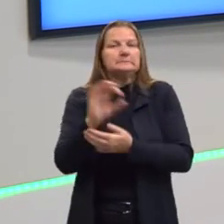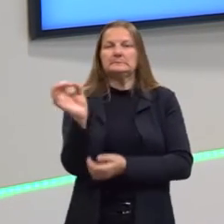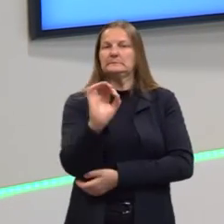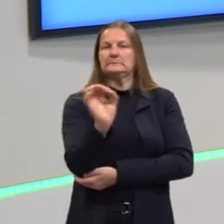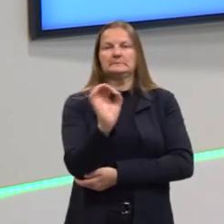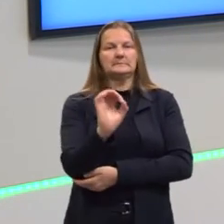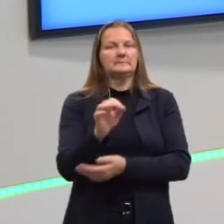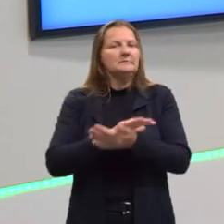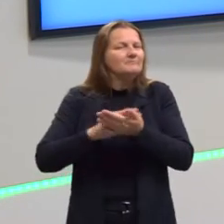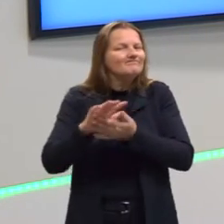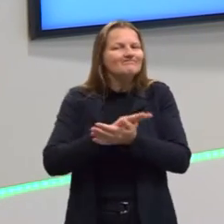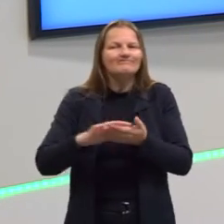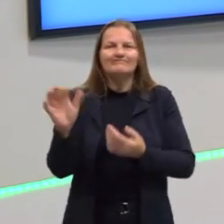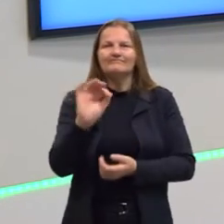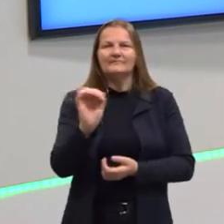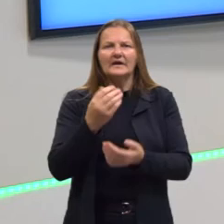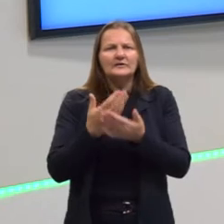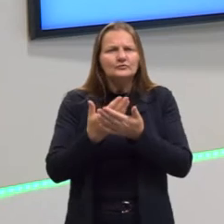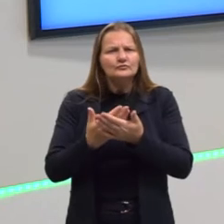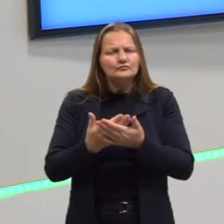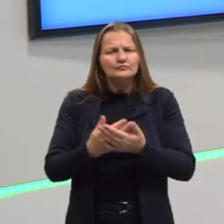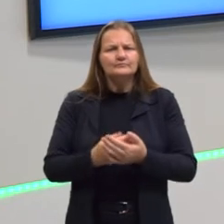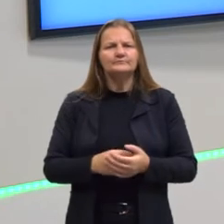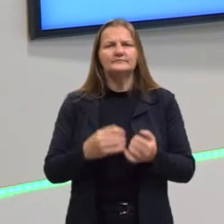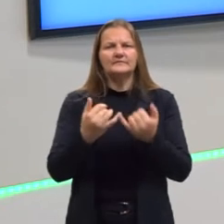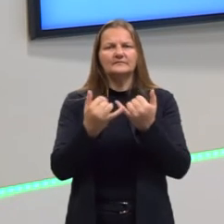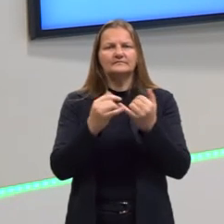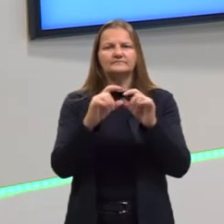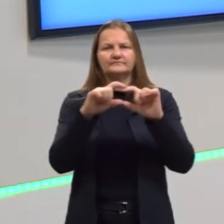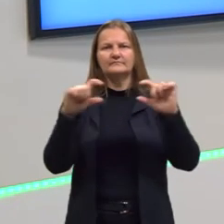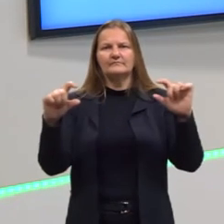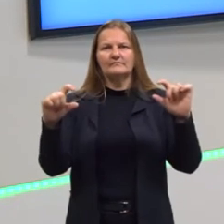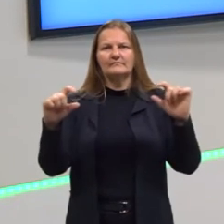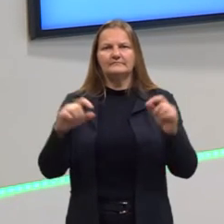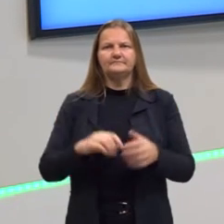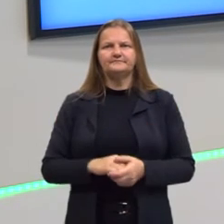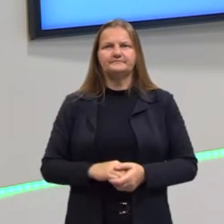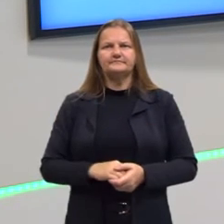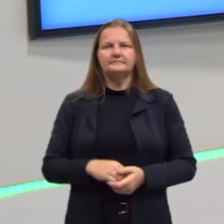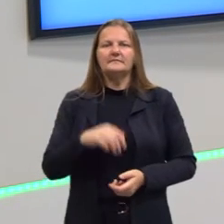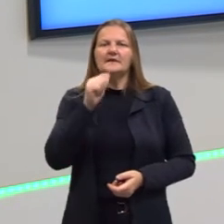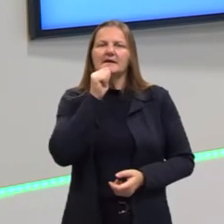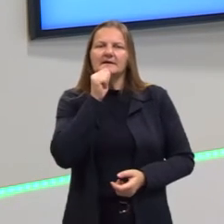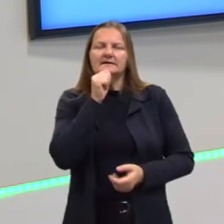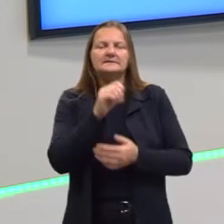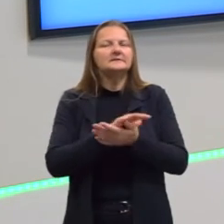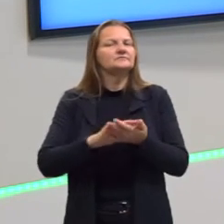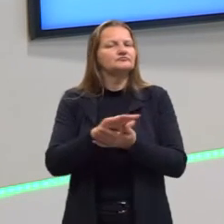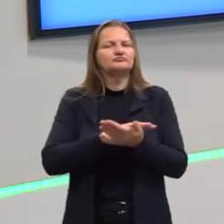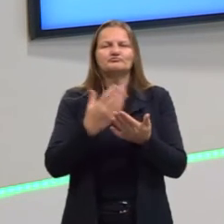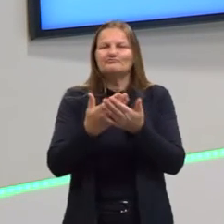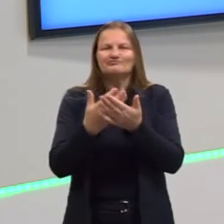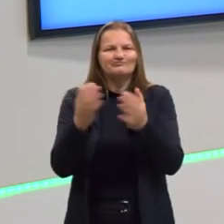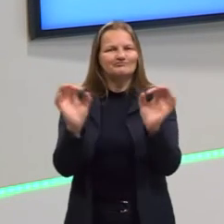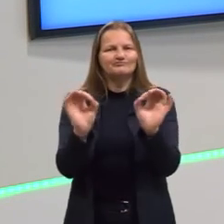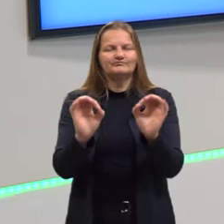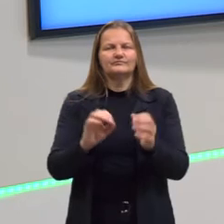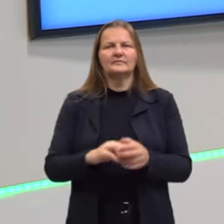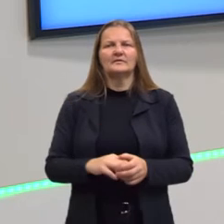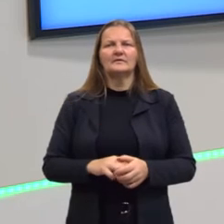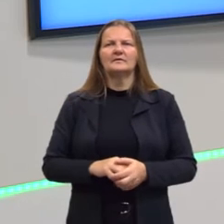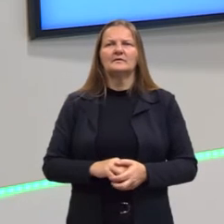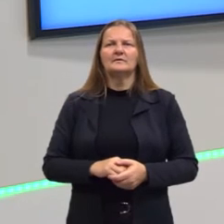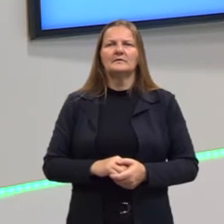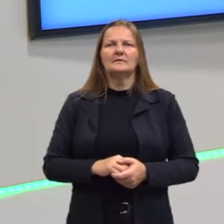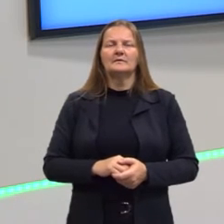Avante botei um lote no Half aí Avante história e ato eu ainda não estudei agora